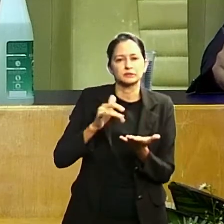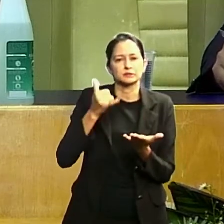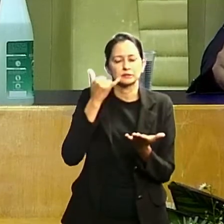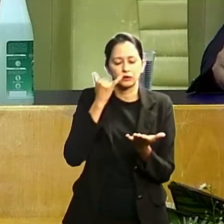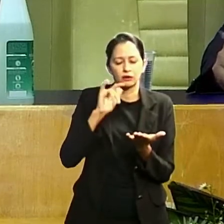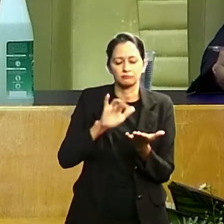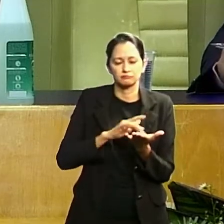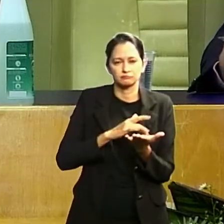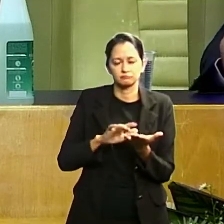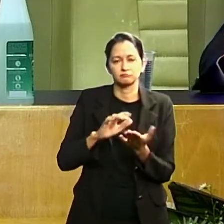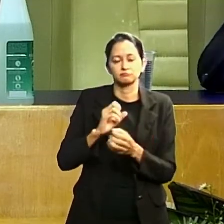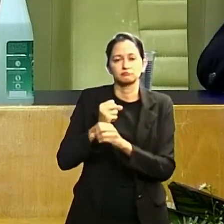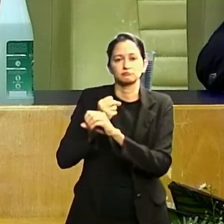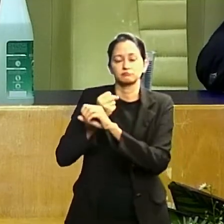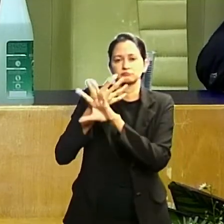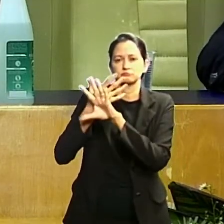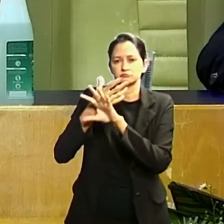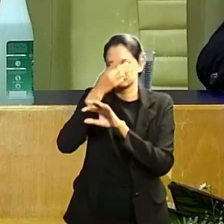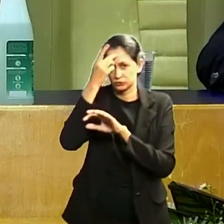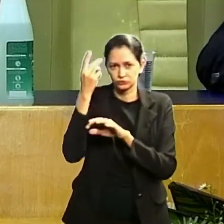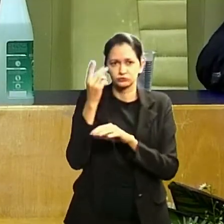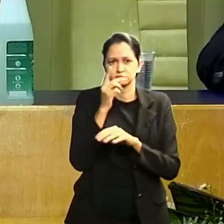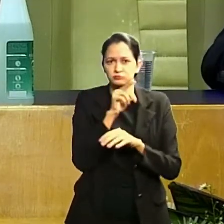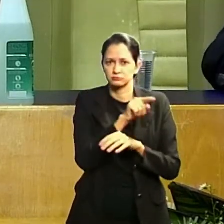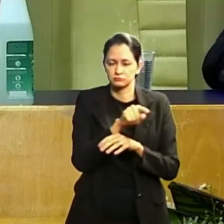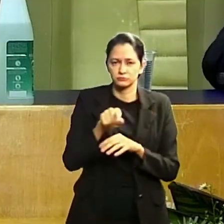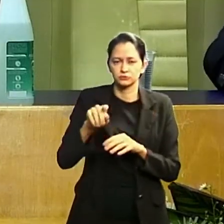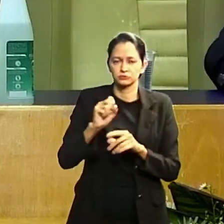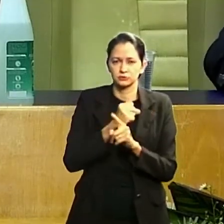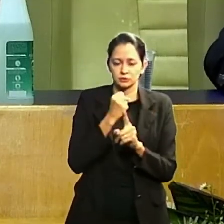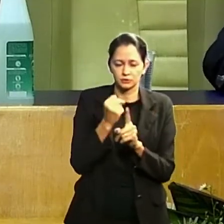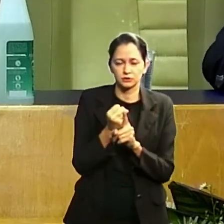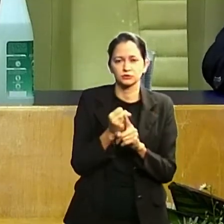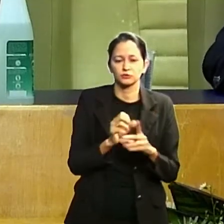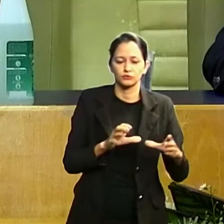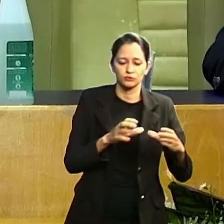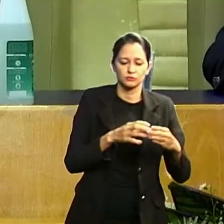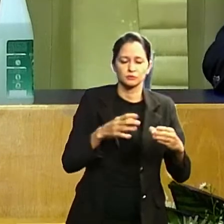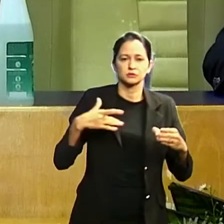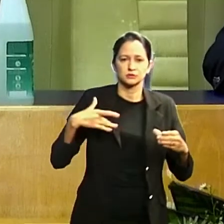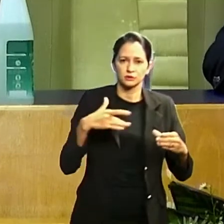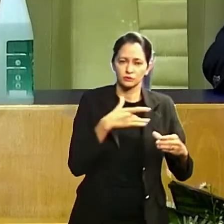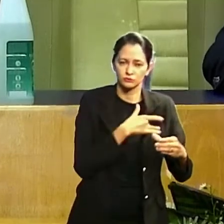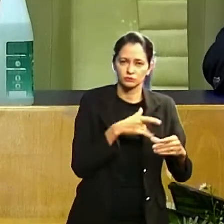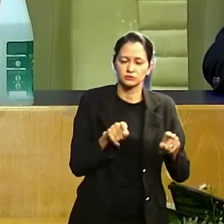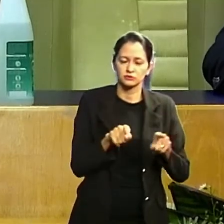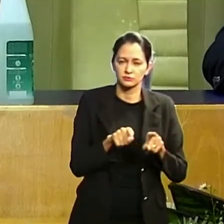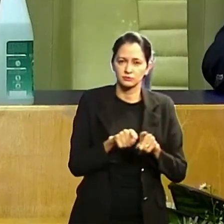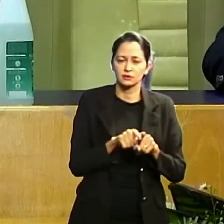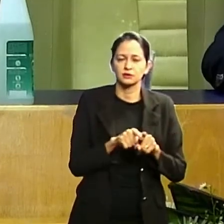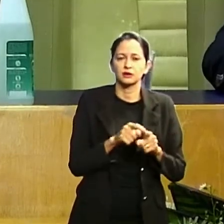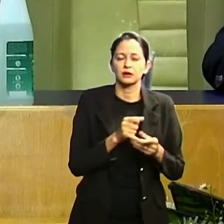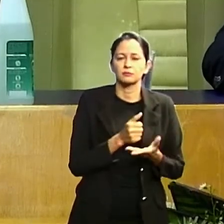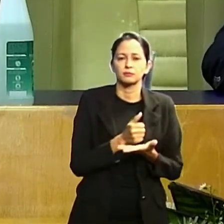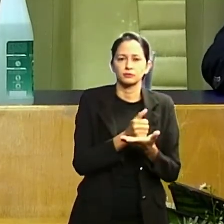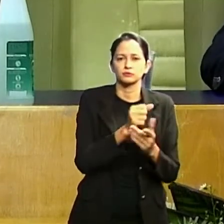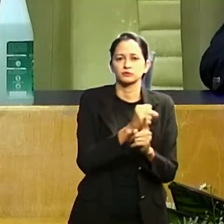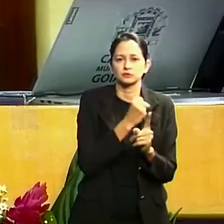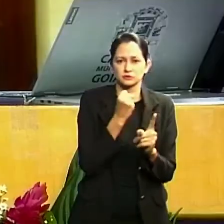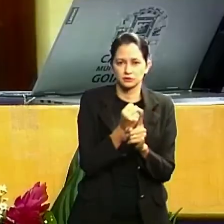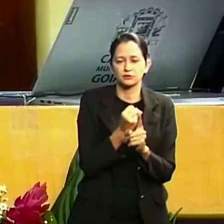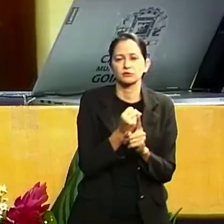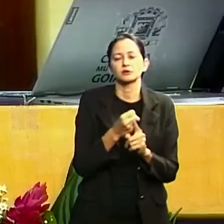atendimento ao cidadão e da outras providências. Comissão de Saúde e Assistência Social, Paulo Daia, pela aprovação.